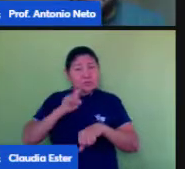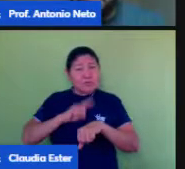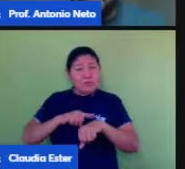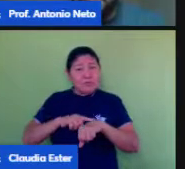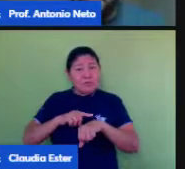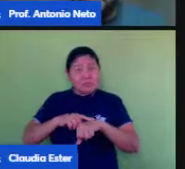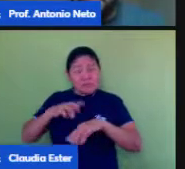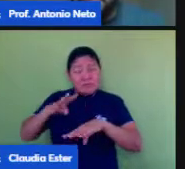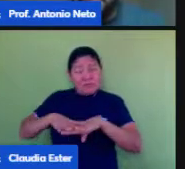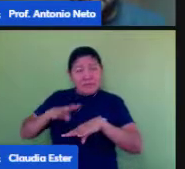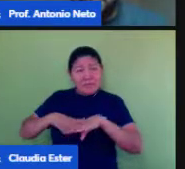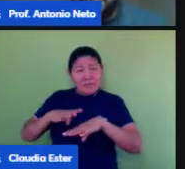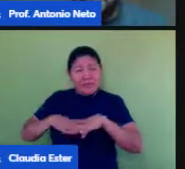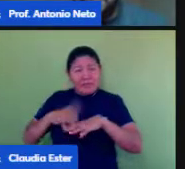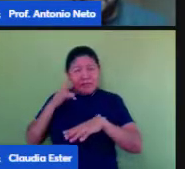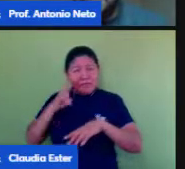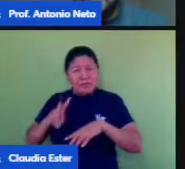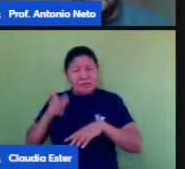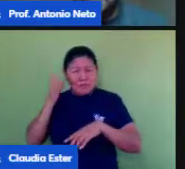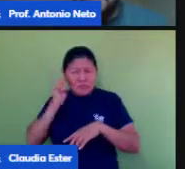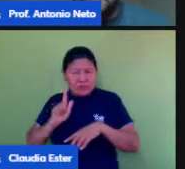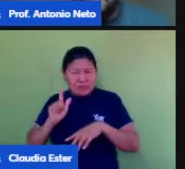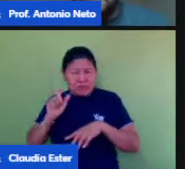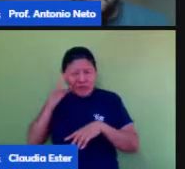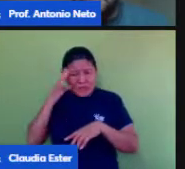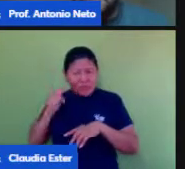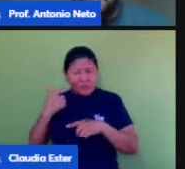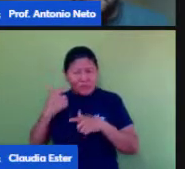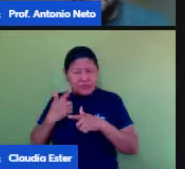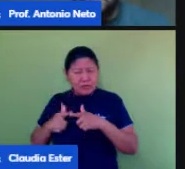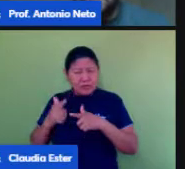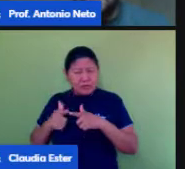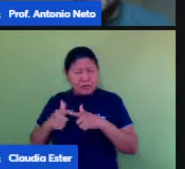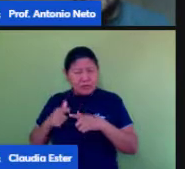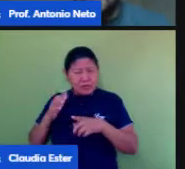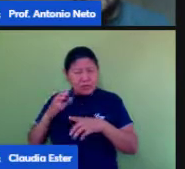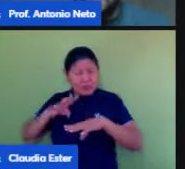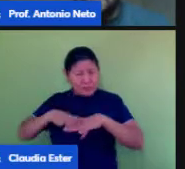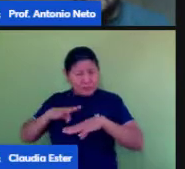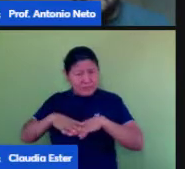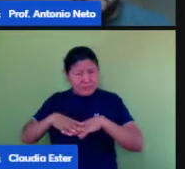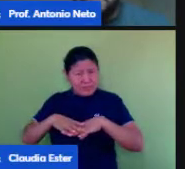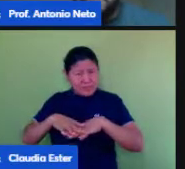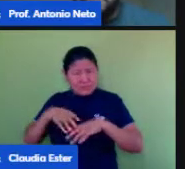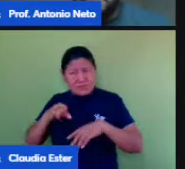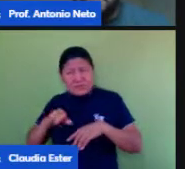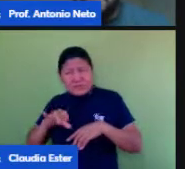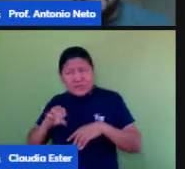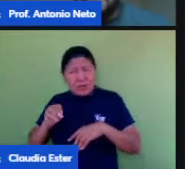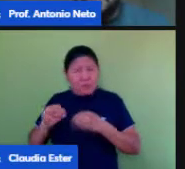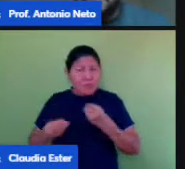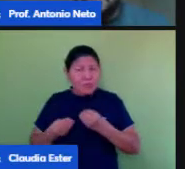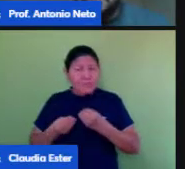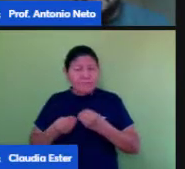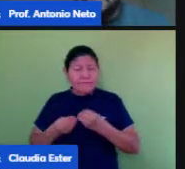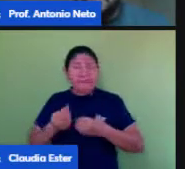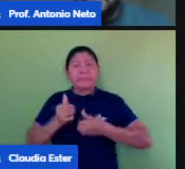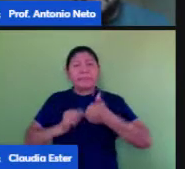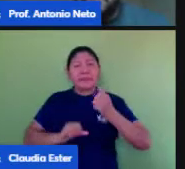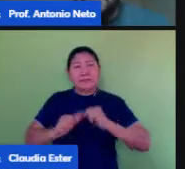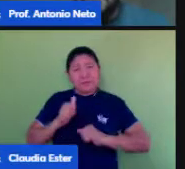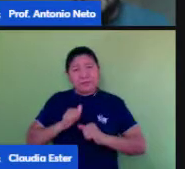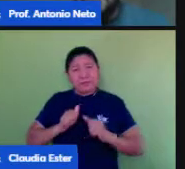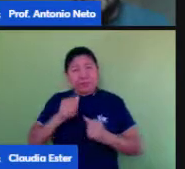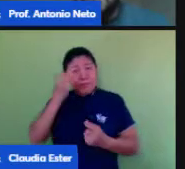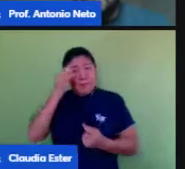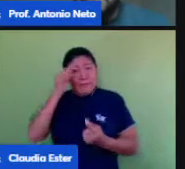realiza as operações ou estratégias de cálculo. Então, podem ver que o que eu estou avaliando são objetivos em que